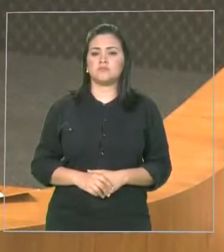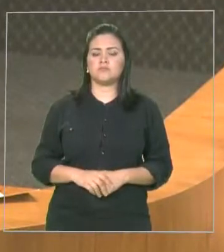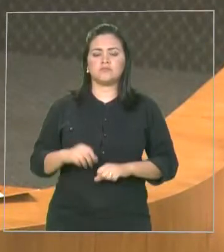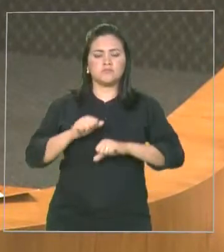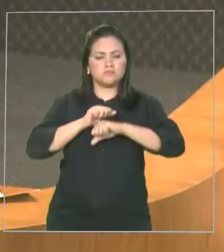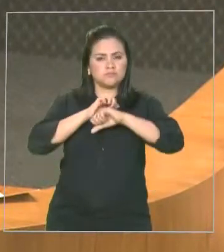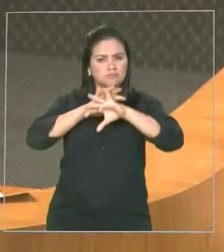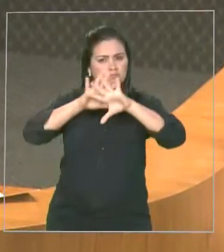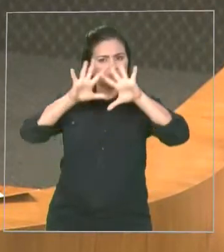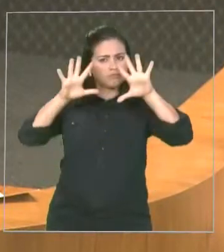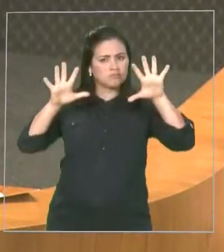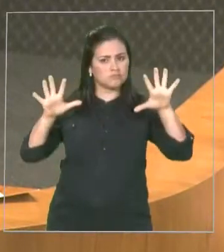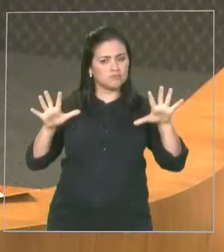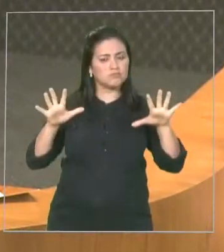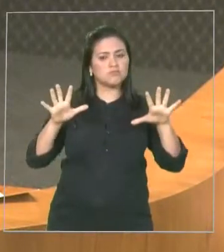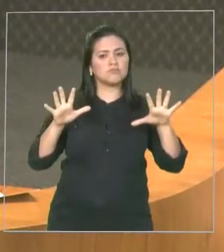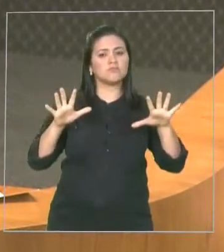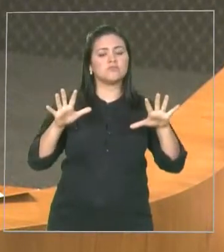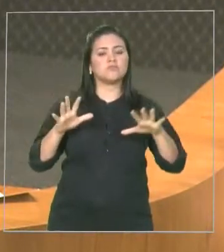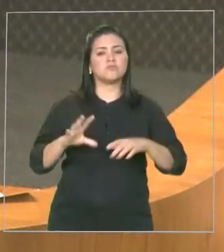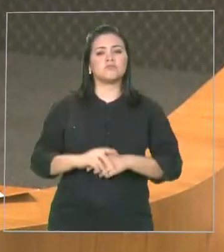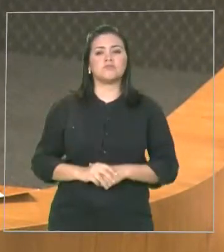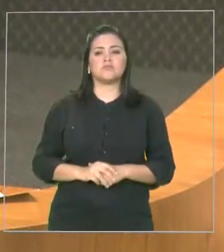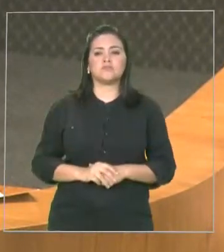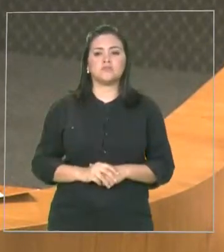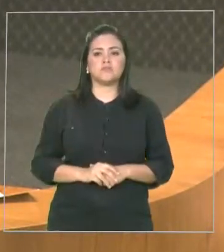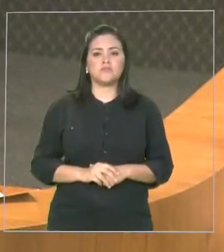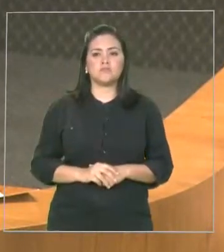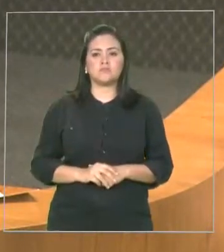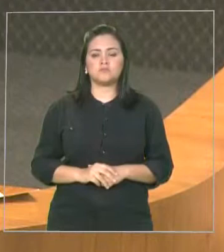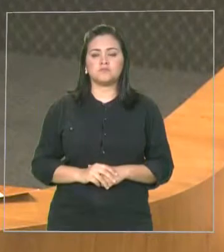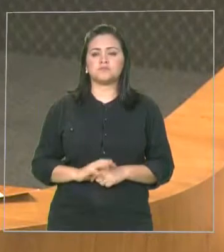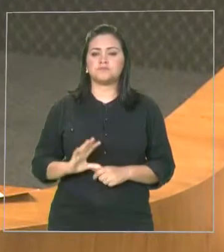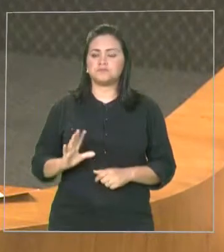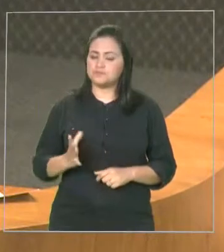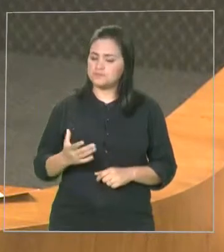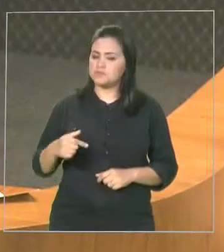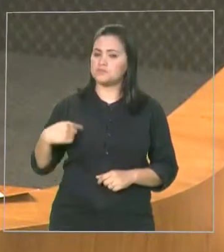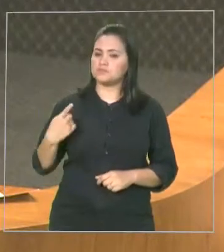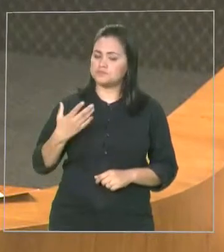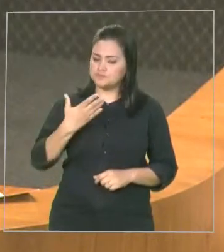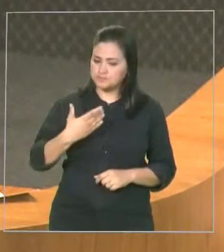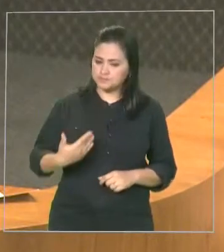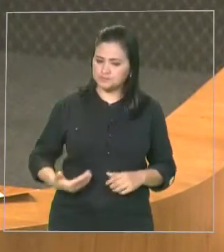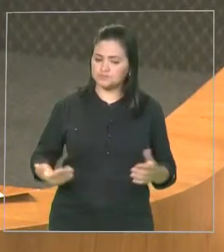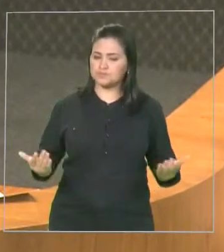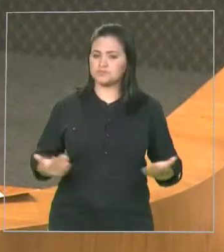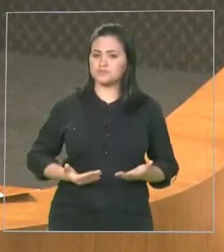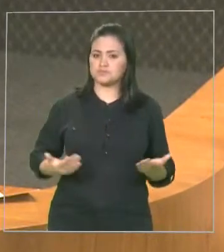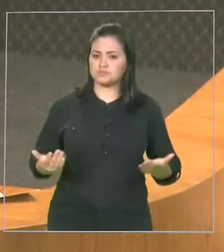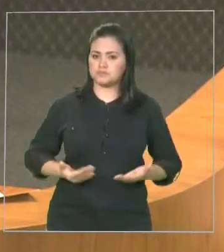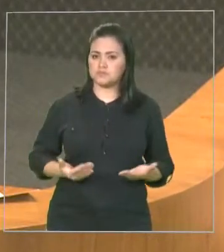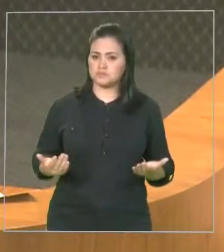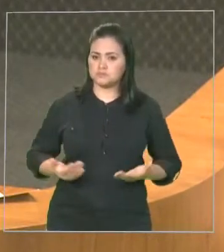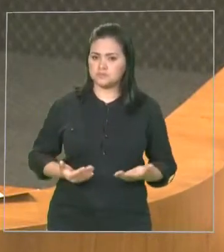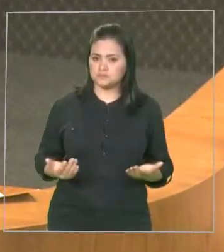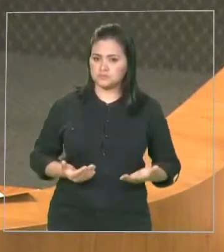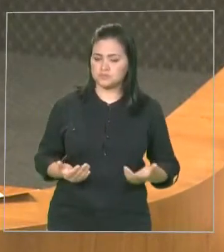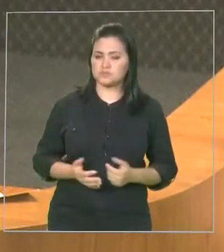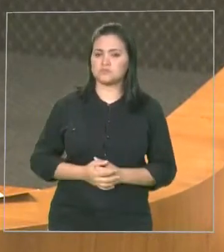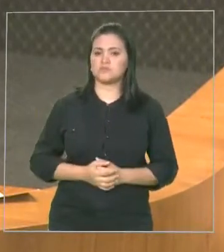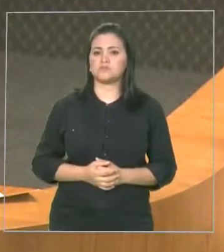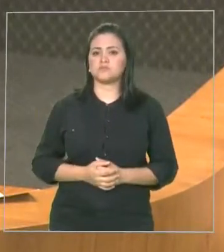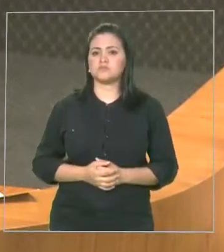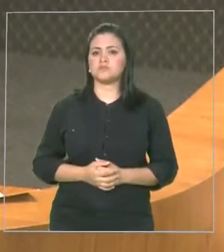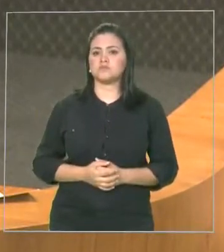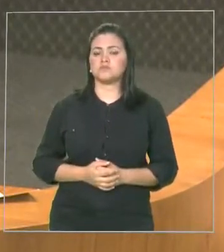transparência tem sido empregada no nosso governo, no atual governo, onde nós passamos, por exemplo, deputado Marco